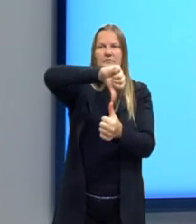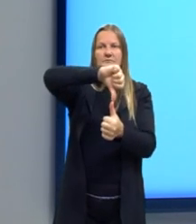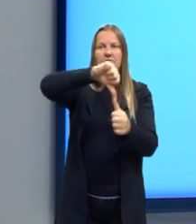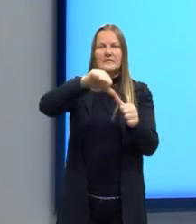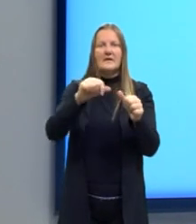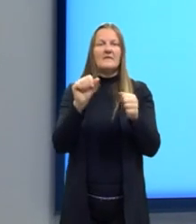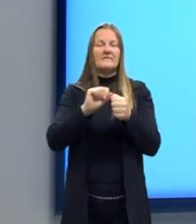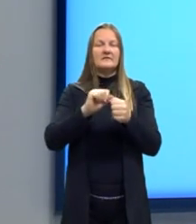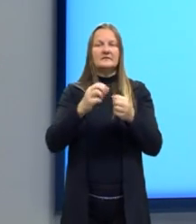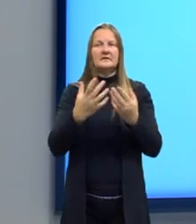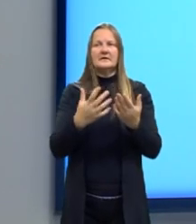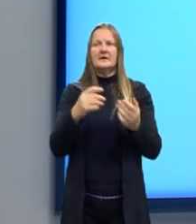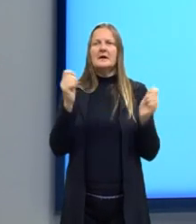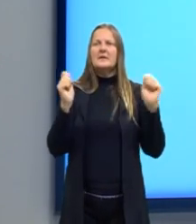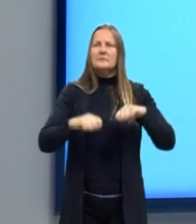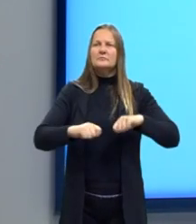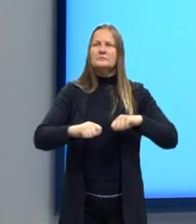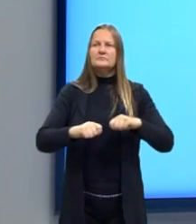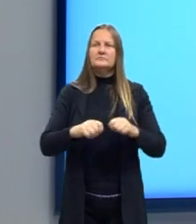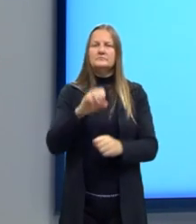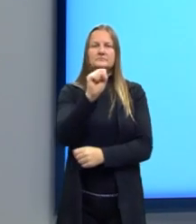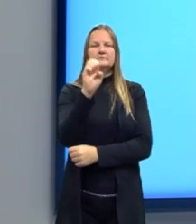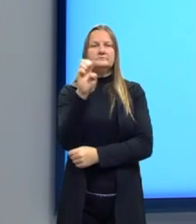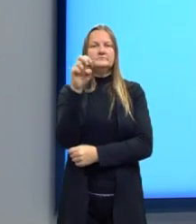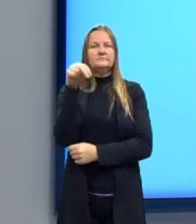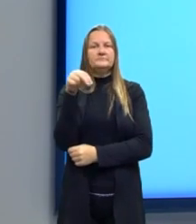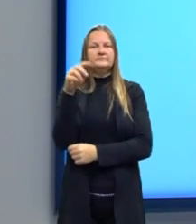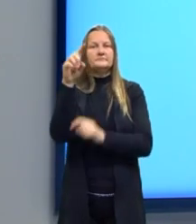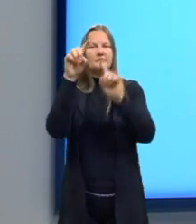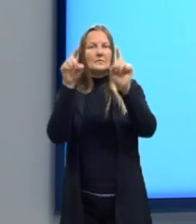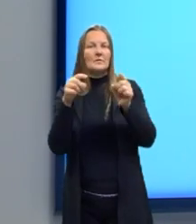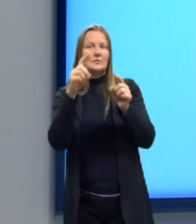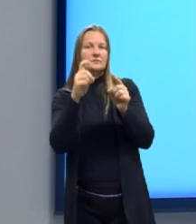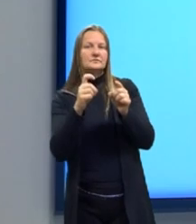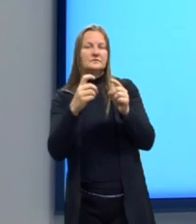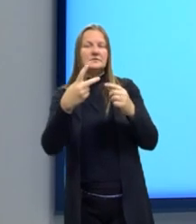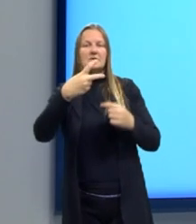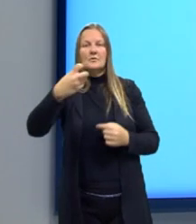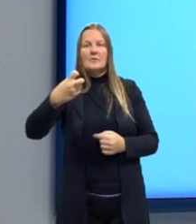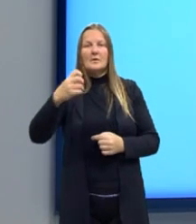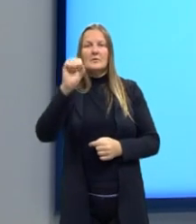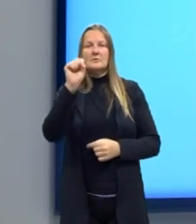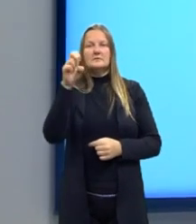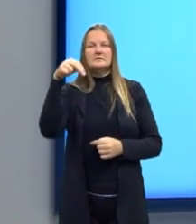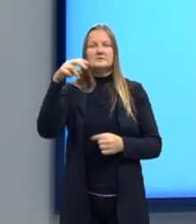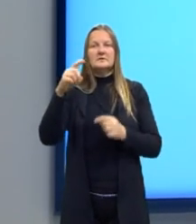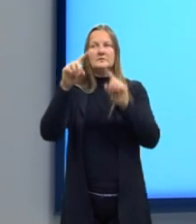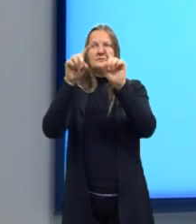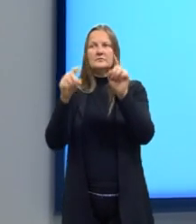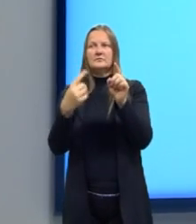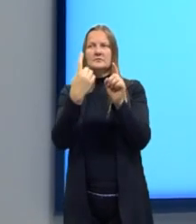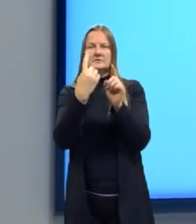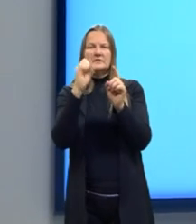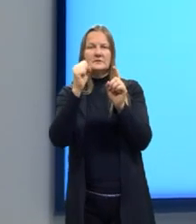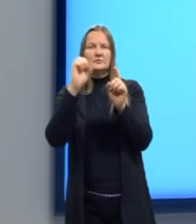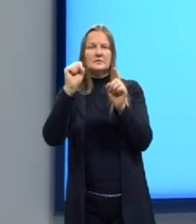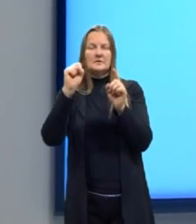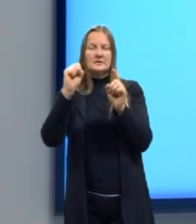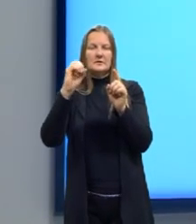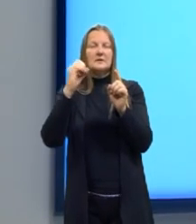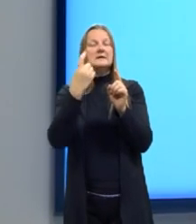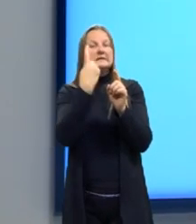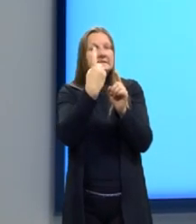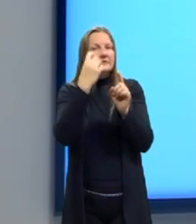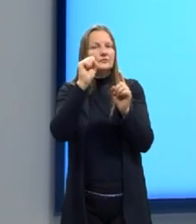Nós temos que o seno de x Ele é igual ao seno de 180 menos